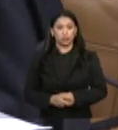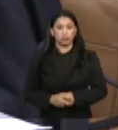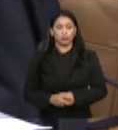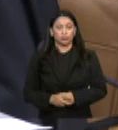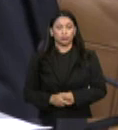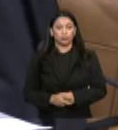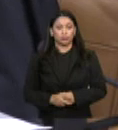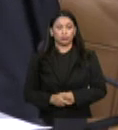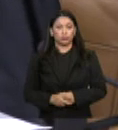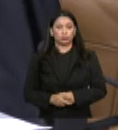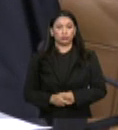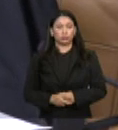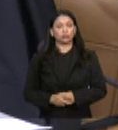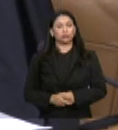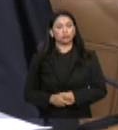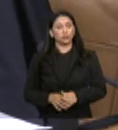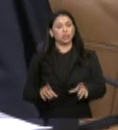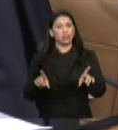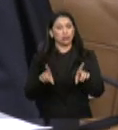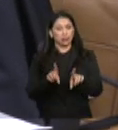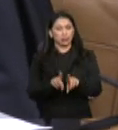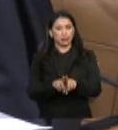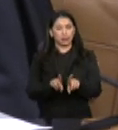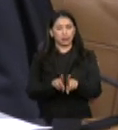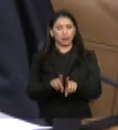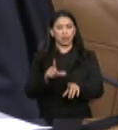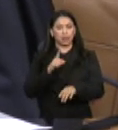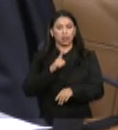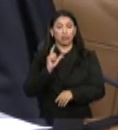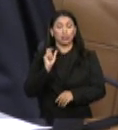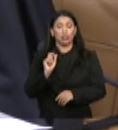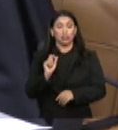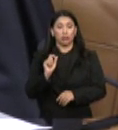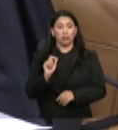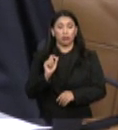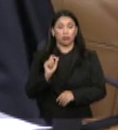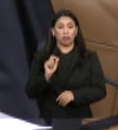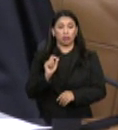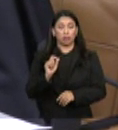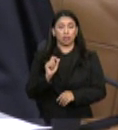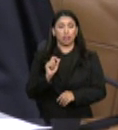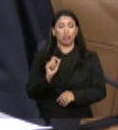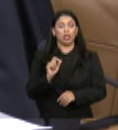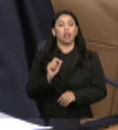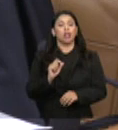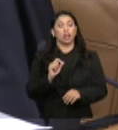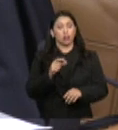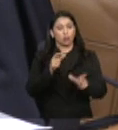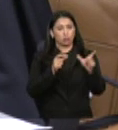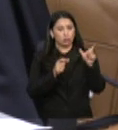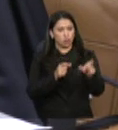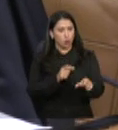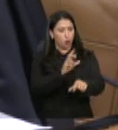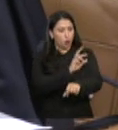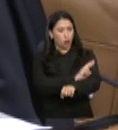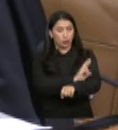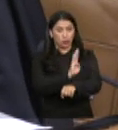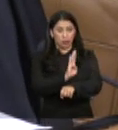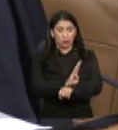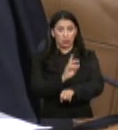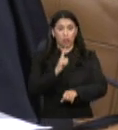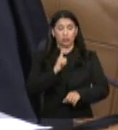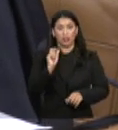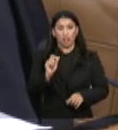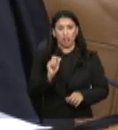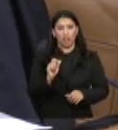destina-se mais enfaticamente ainda a proclamação que se colhe em Rui aos populistas autoritários